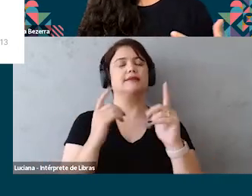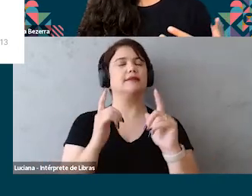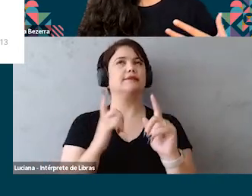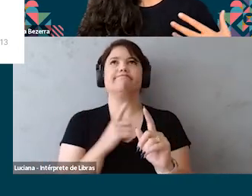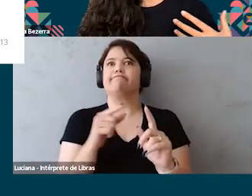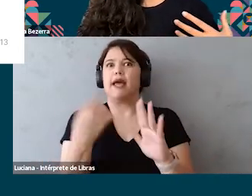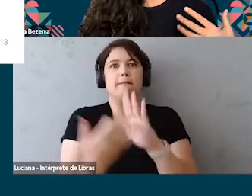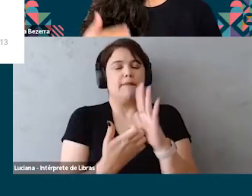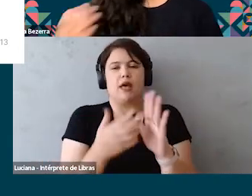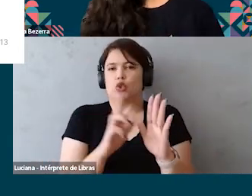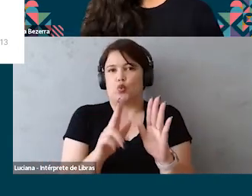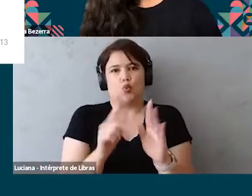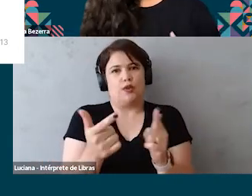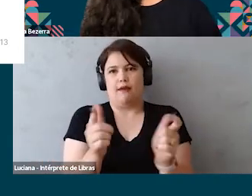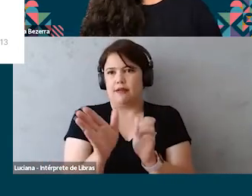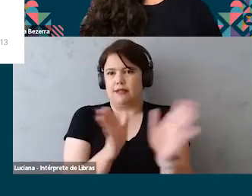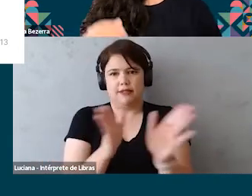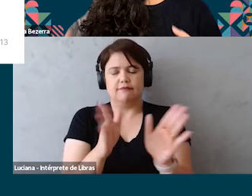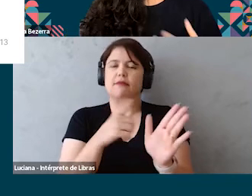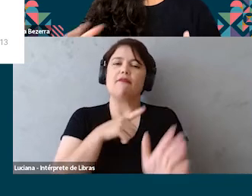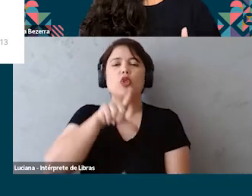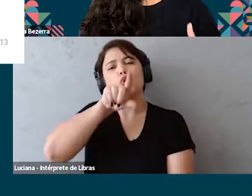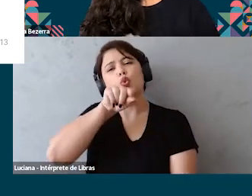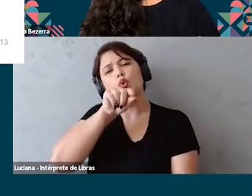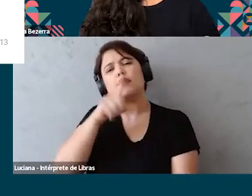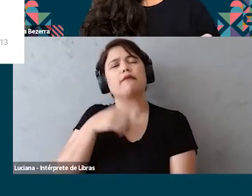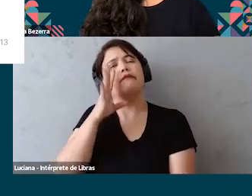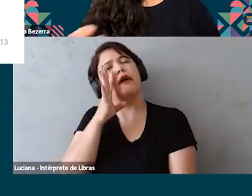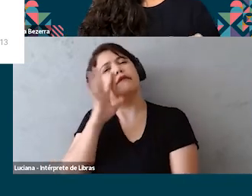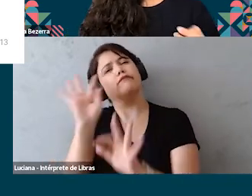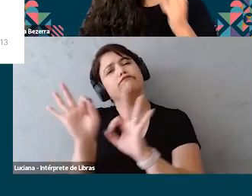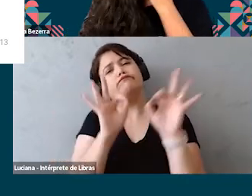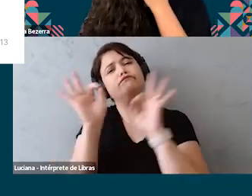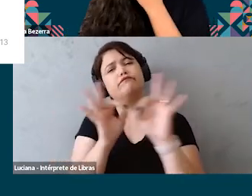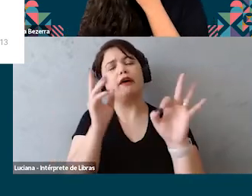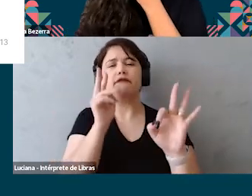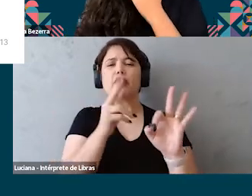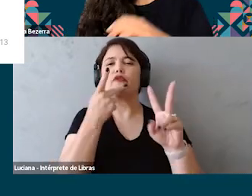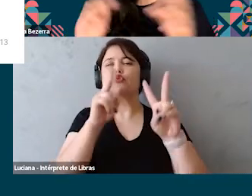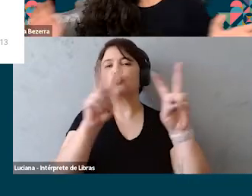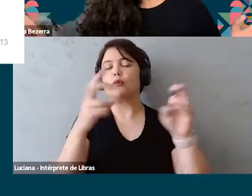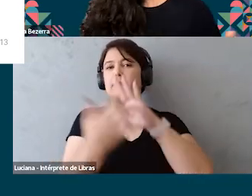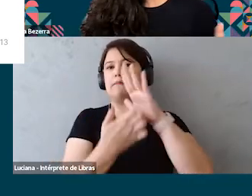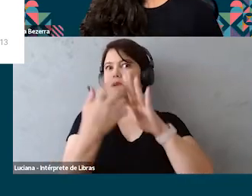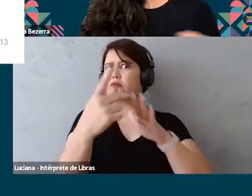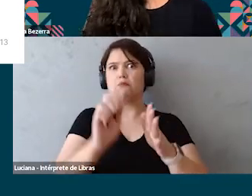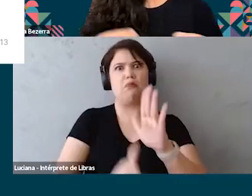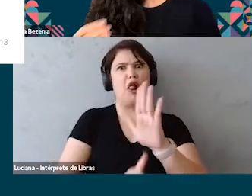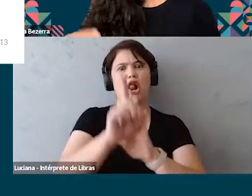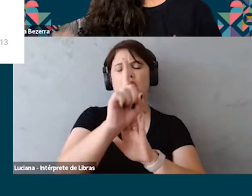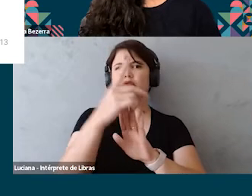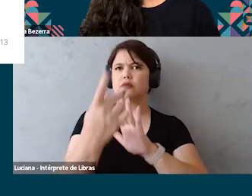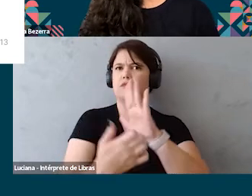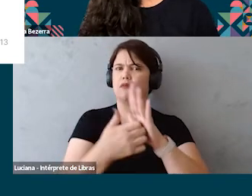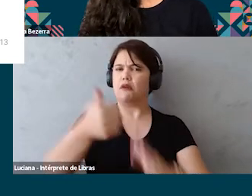a tua empresa não é acessível e você estava no Twitter vendo alguns trends falando sobre a tua empresa e tinha um que bombou que